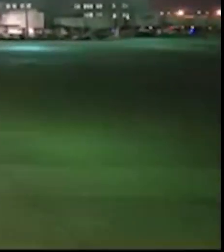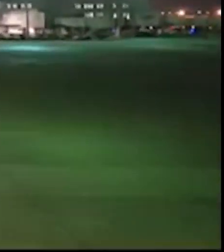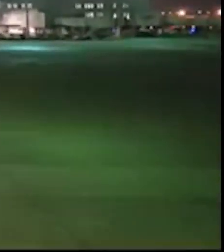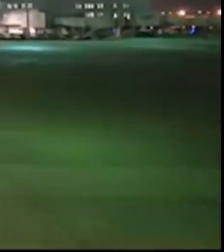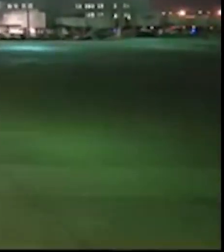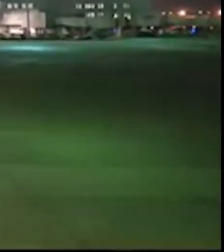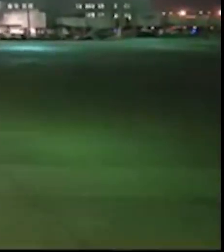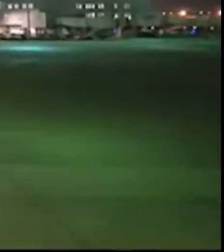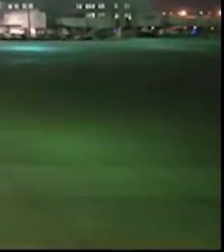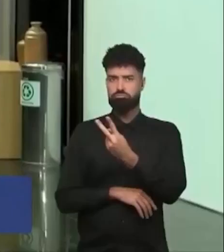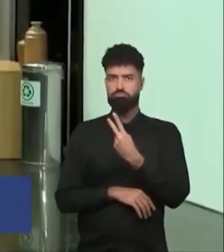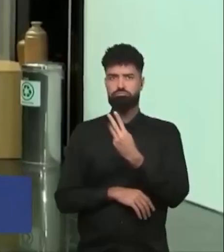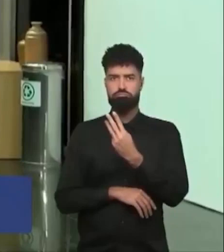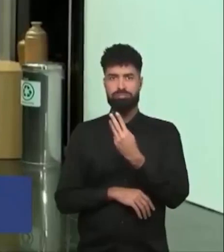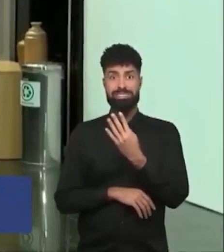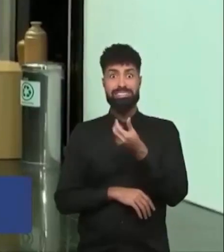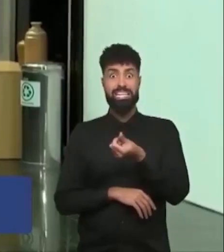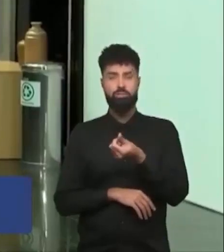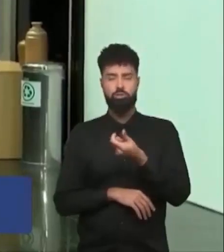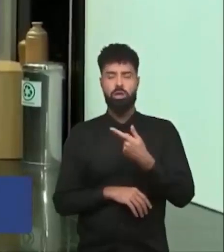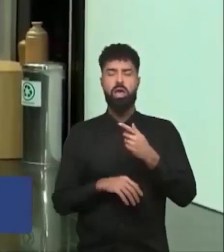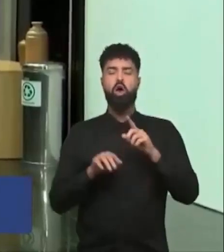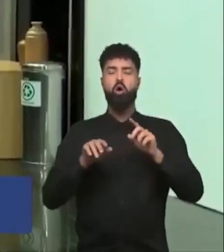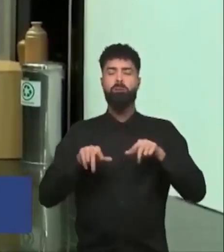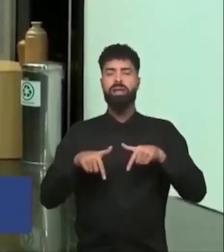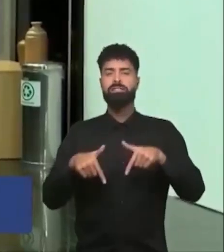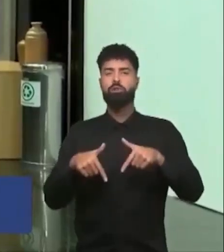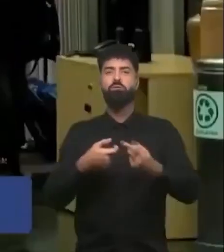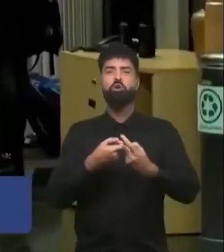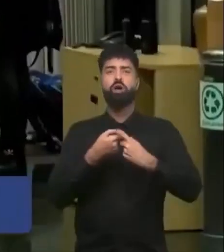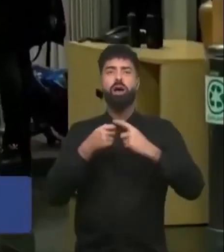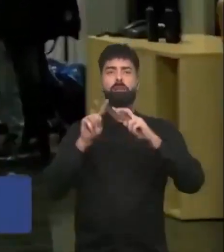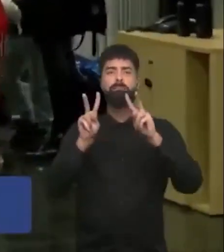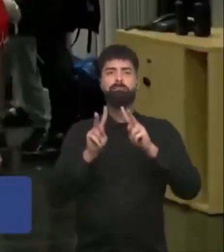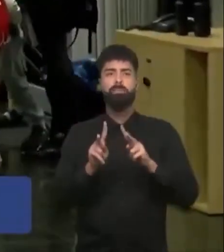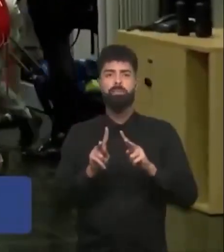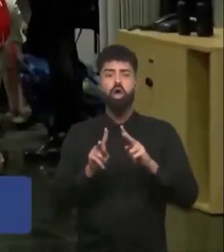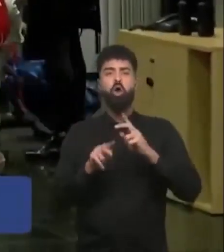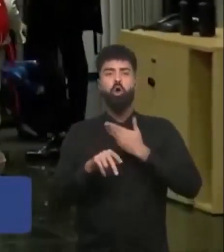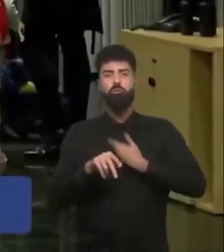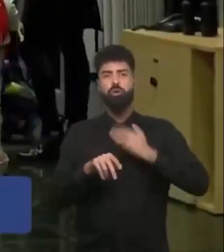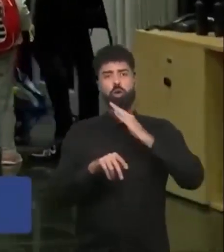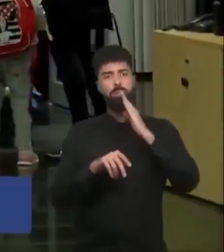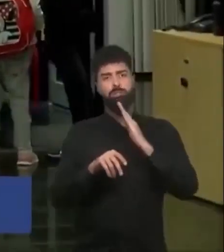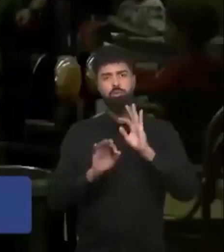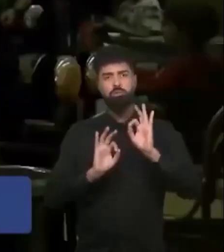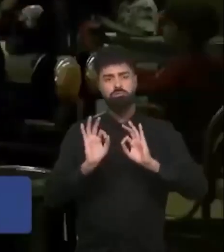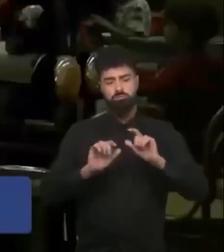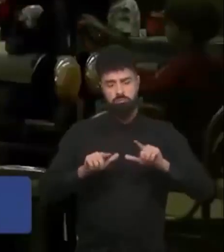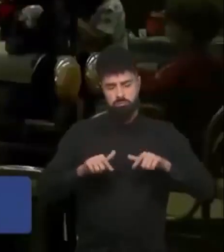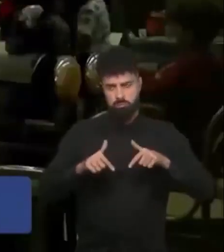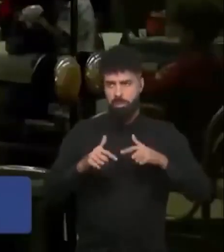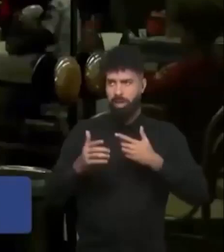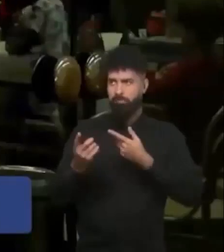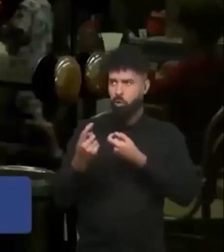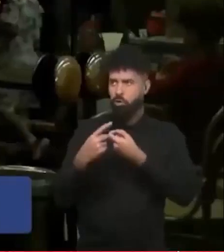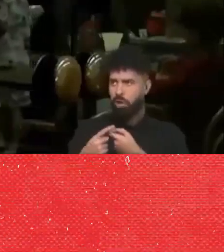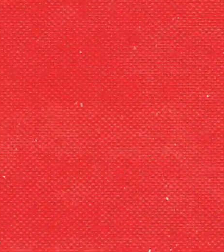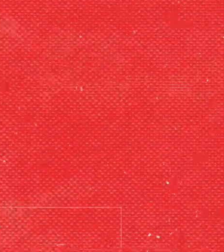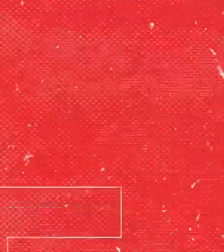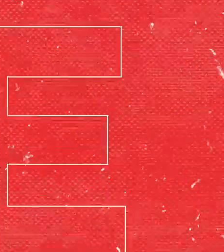3 horas da madrugada o governo ainda espera retirar de Israel mais 150 que pediram para voltar